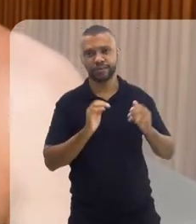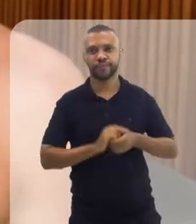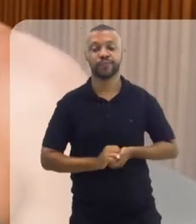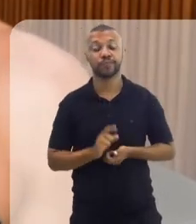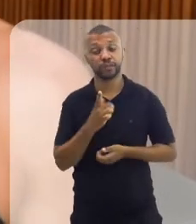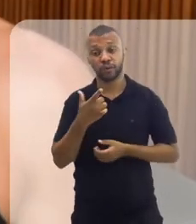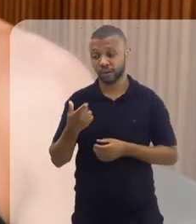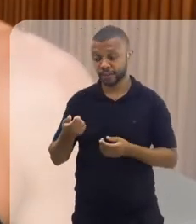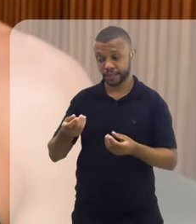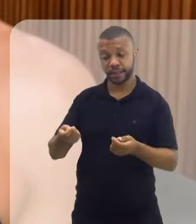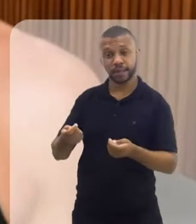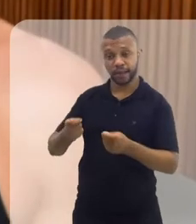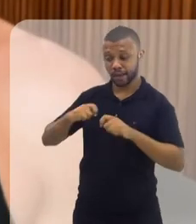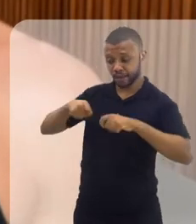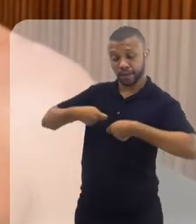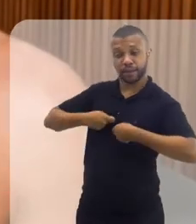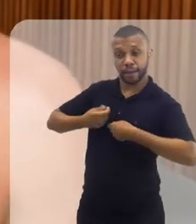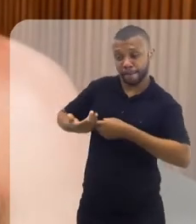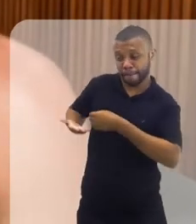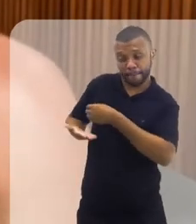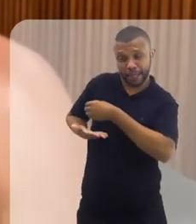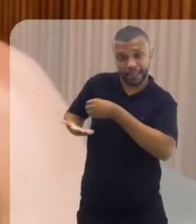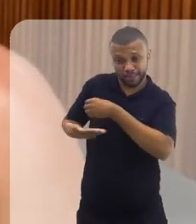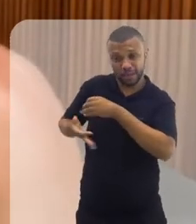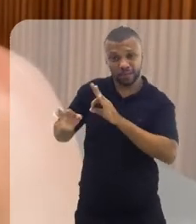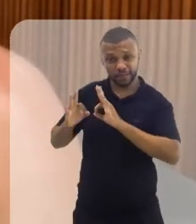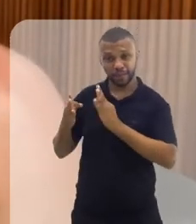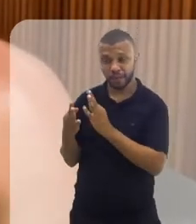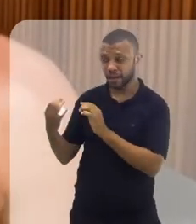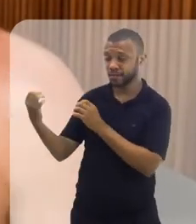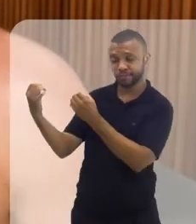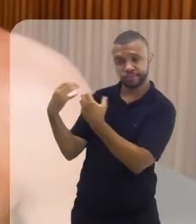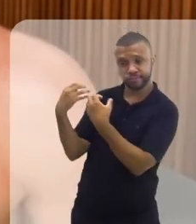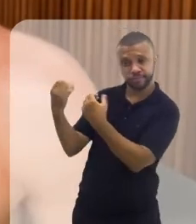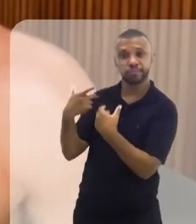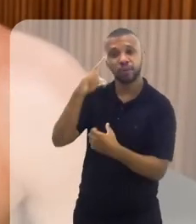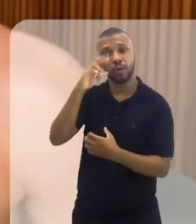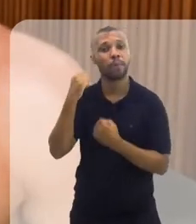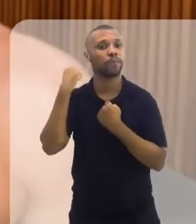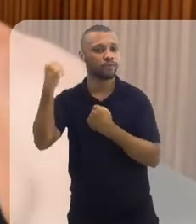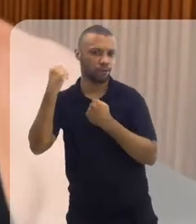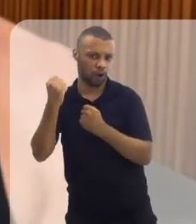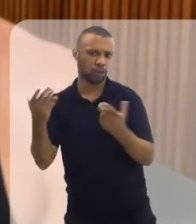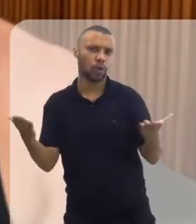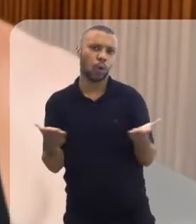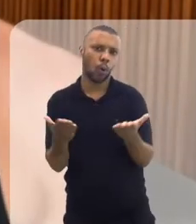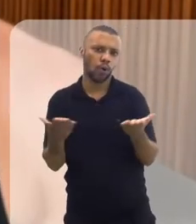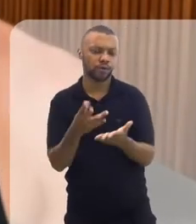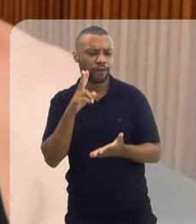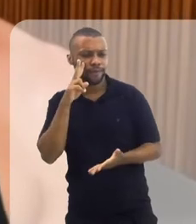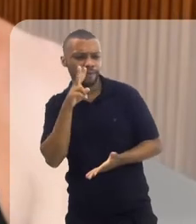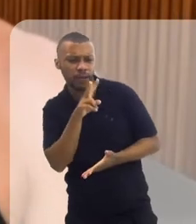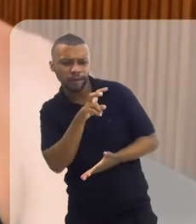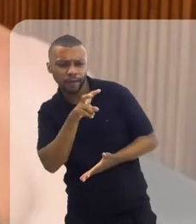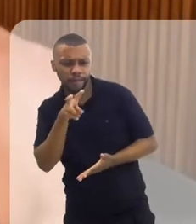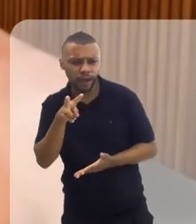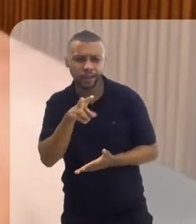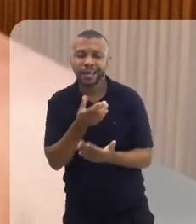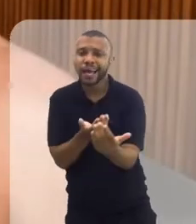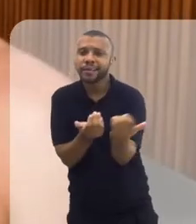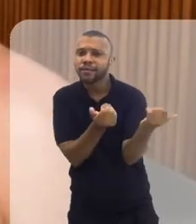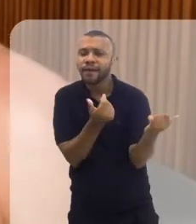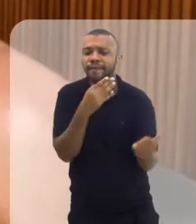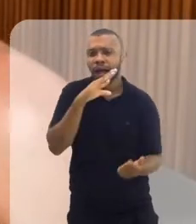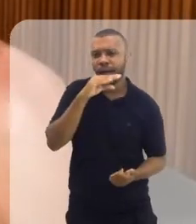que eu tive esse embasamento familiar muito forte. E eu hoje vendo essa